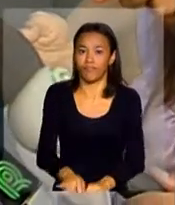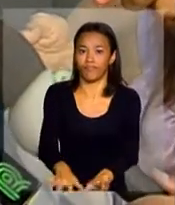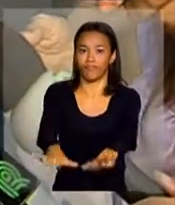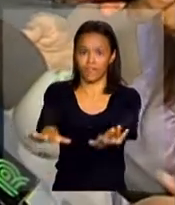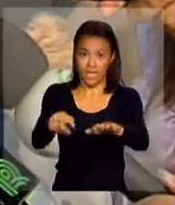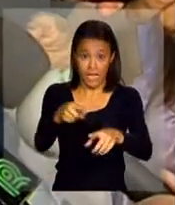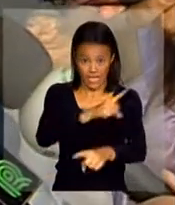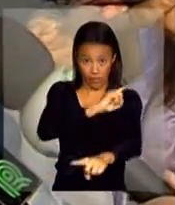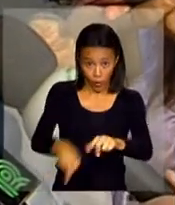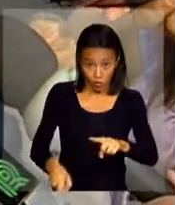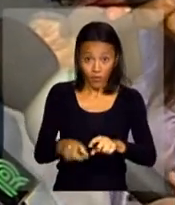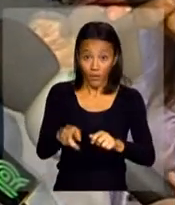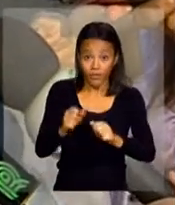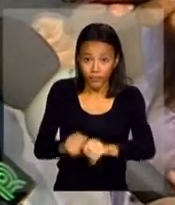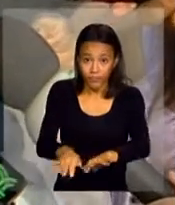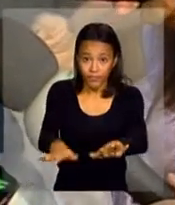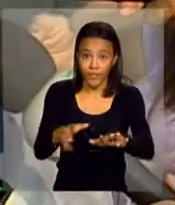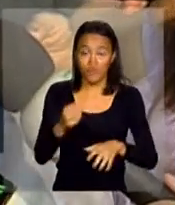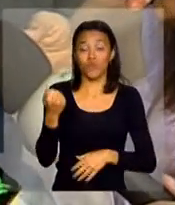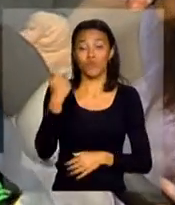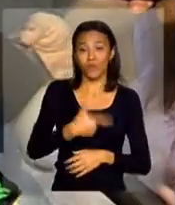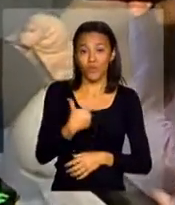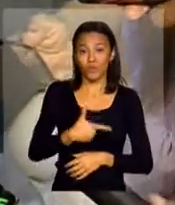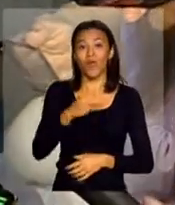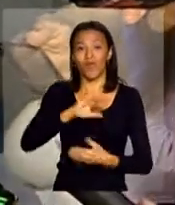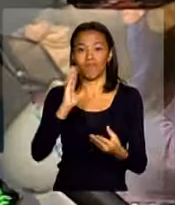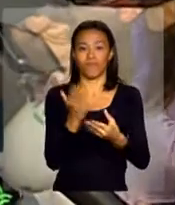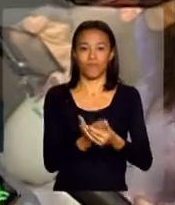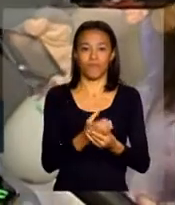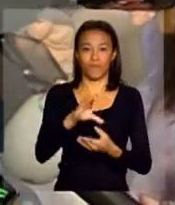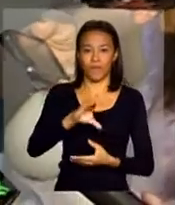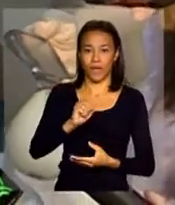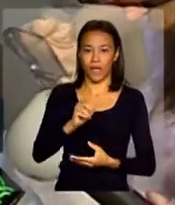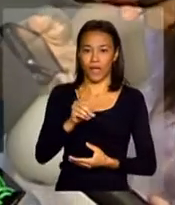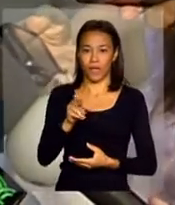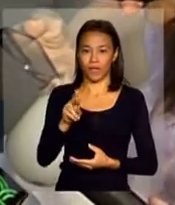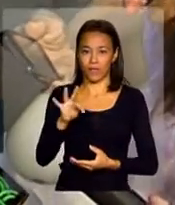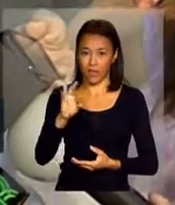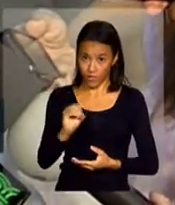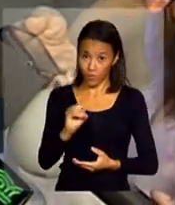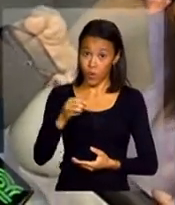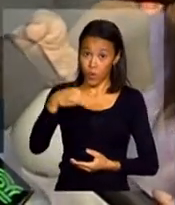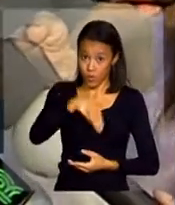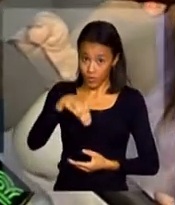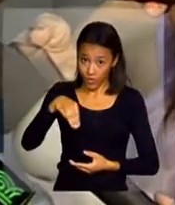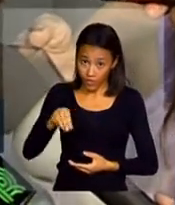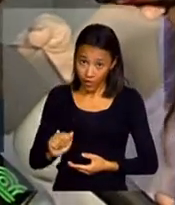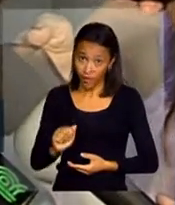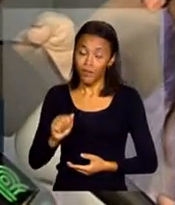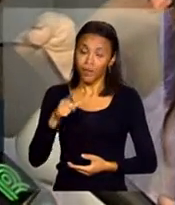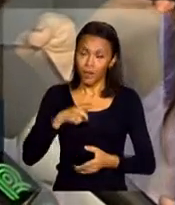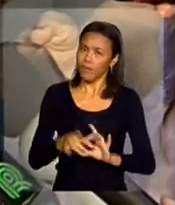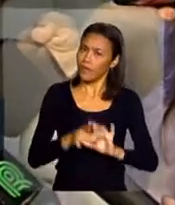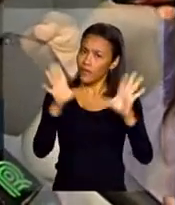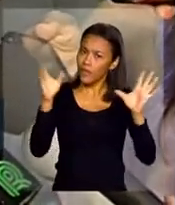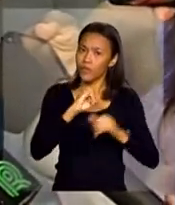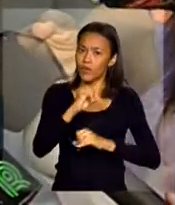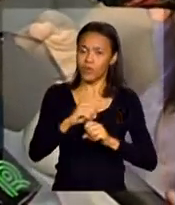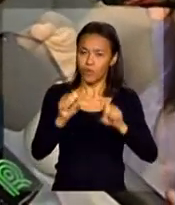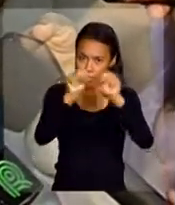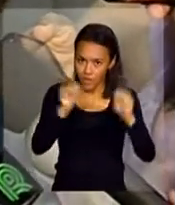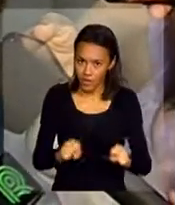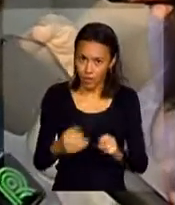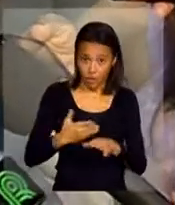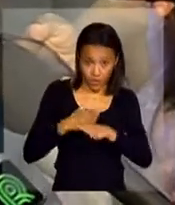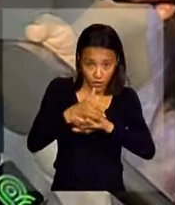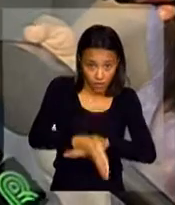áreas embargadas ou não. O segundo desafio é o cadastro ambiental rural, quer dizer, o Ministério está aí estabelecendo, tornando disponível o sistema. Ao tornar disponível o